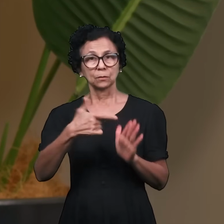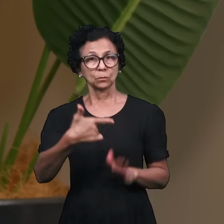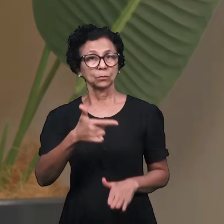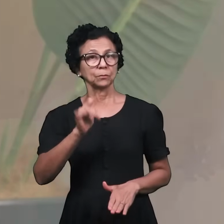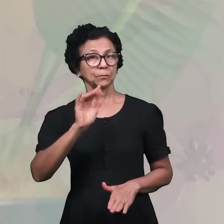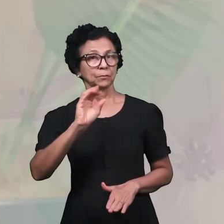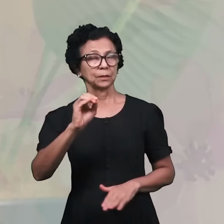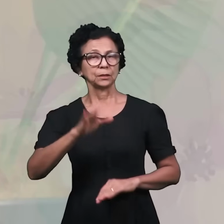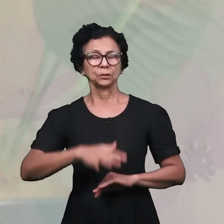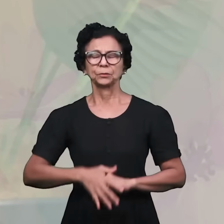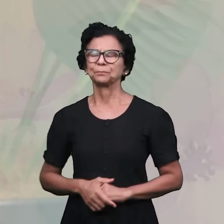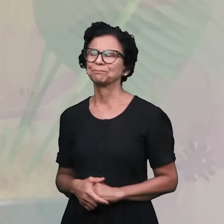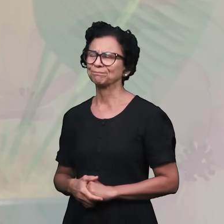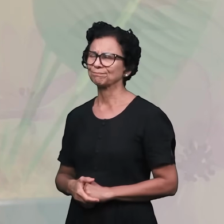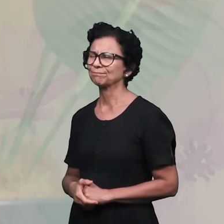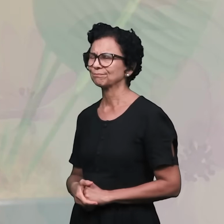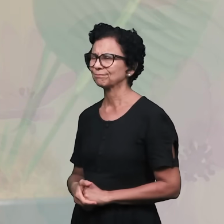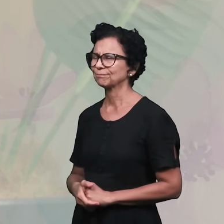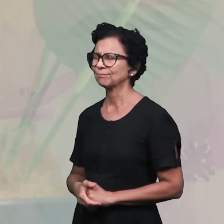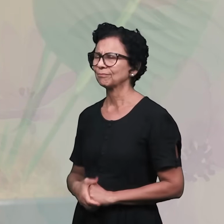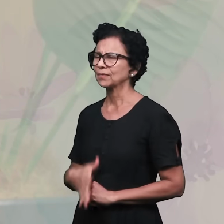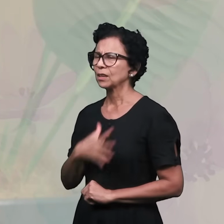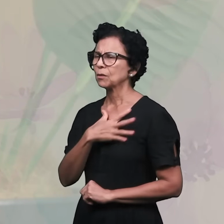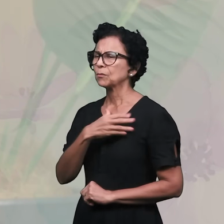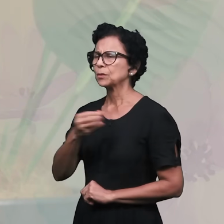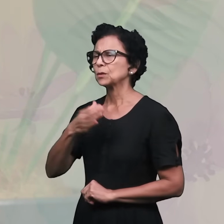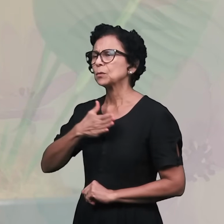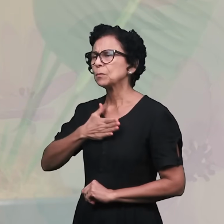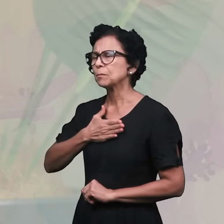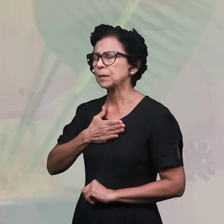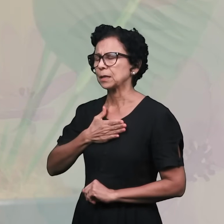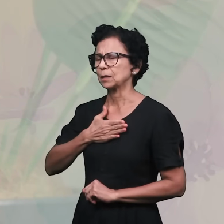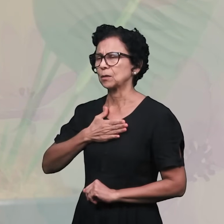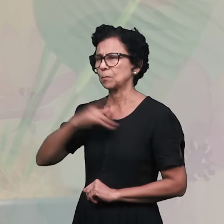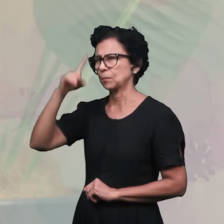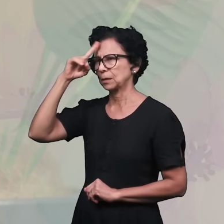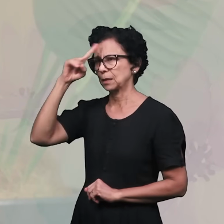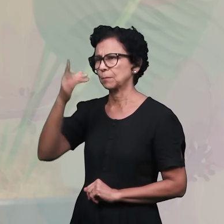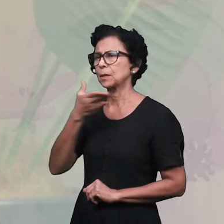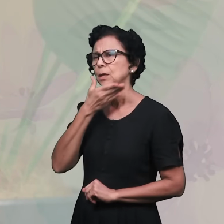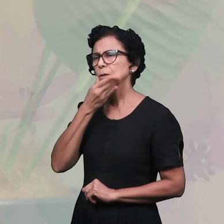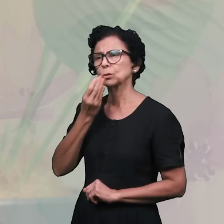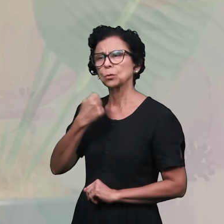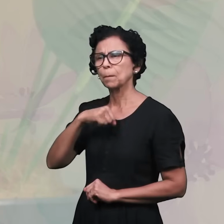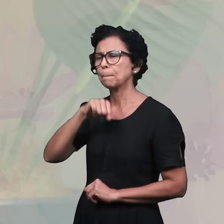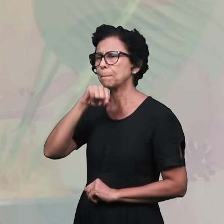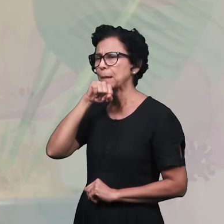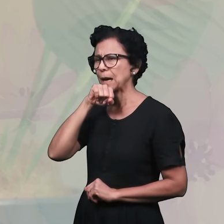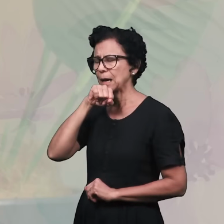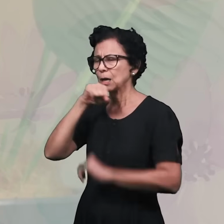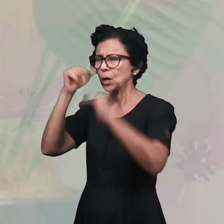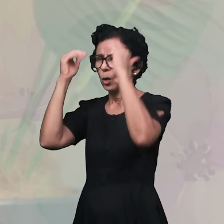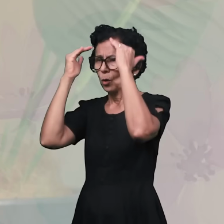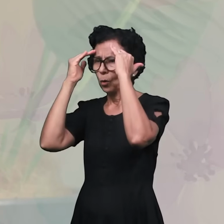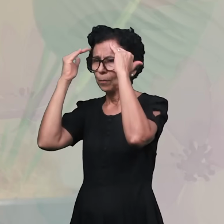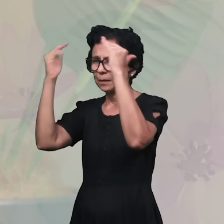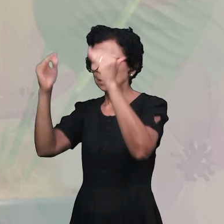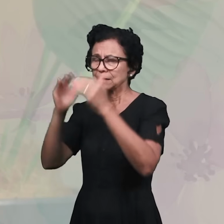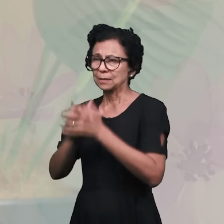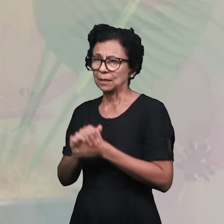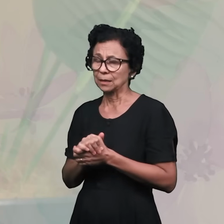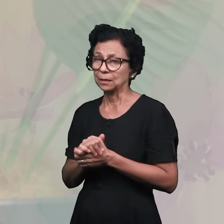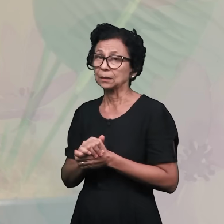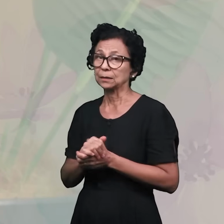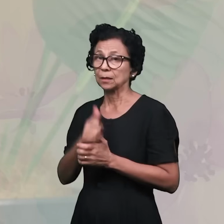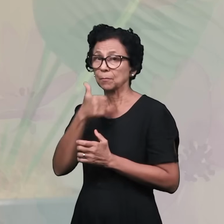assim: Filho meu, guarda o mandamento de teu pai e não deixes a lei da tua